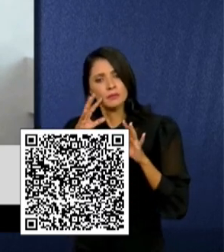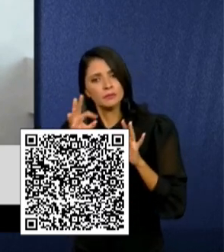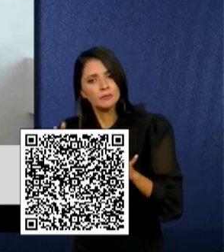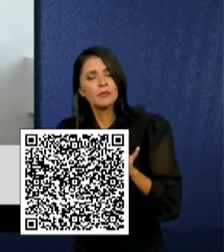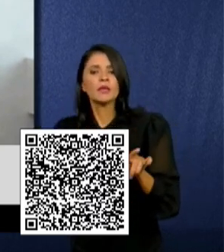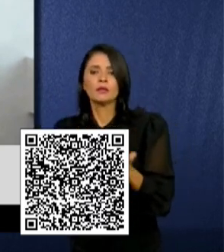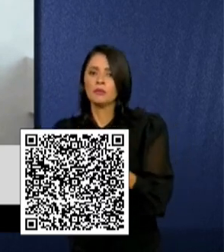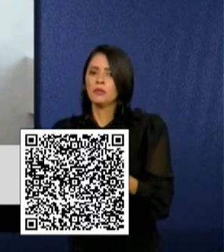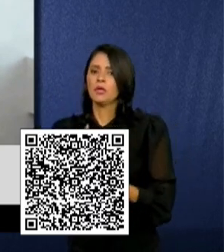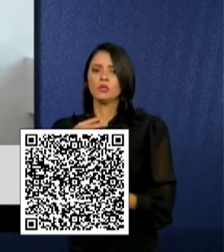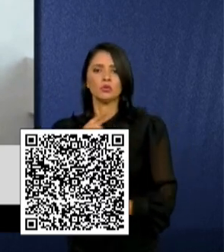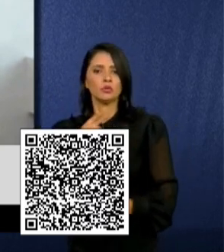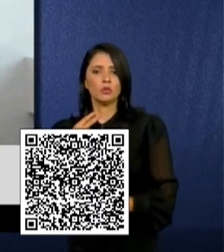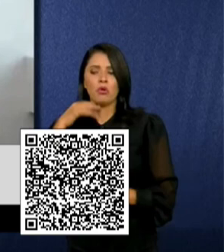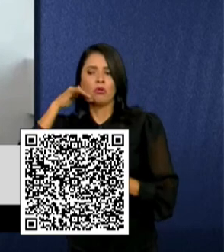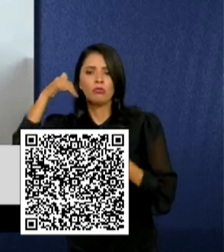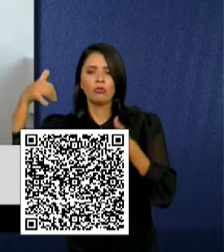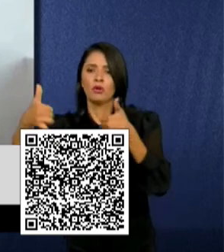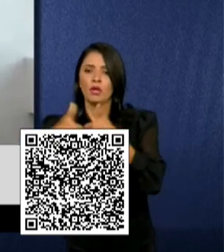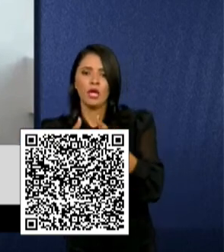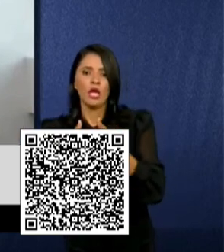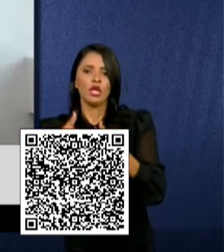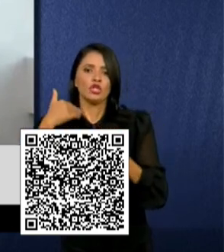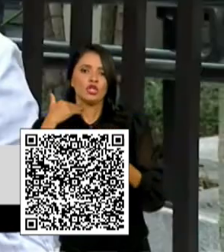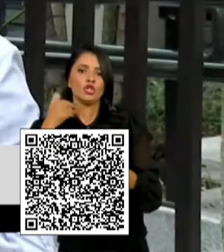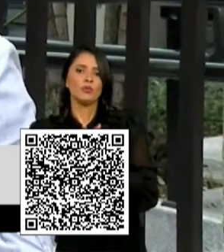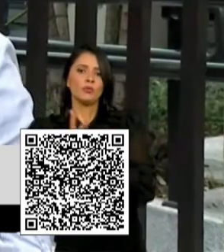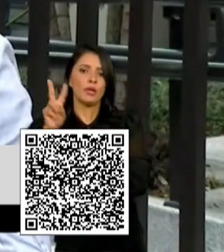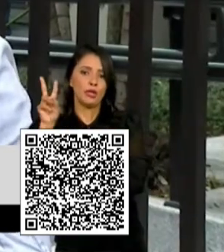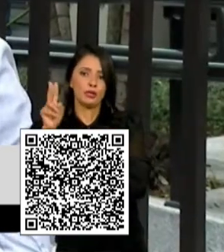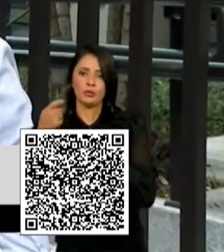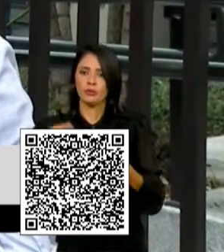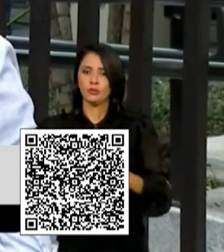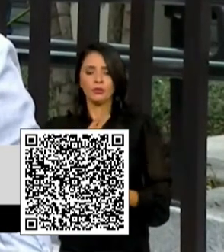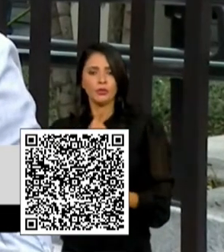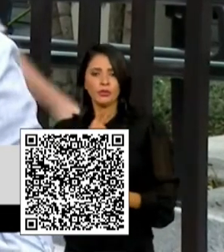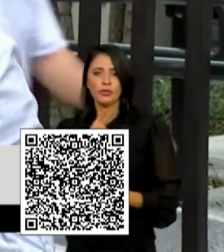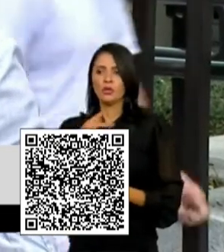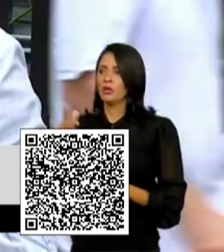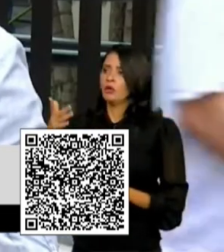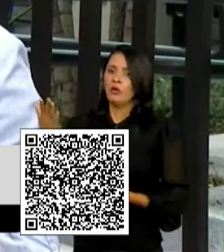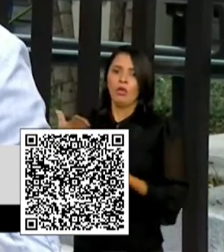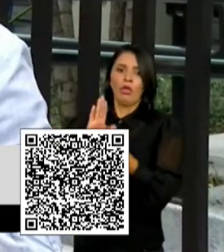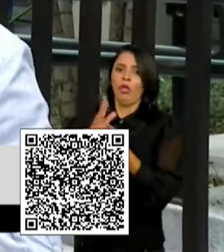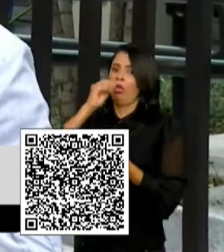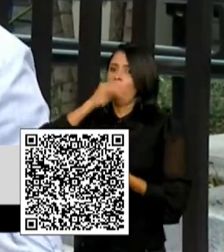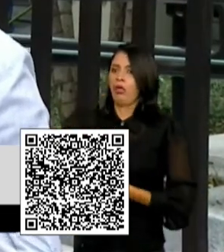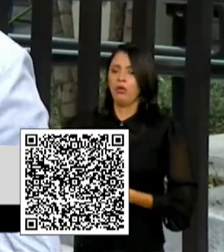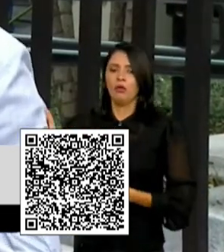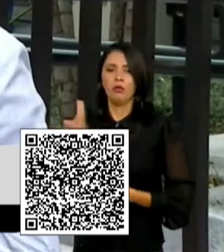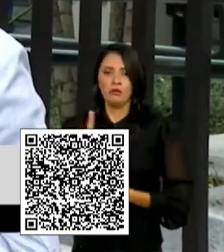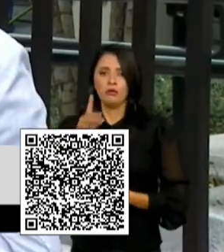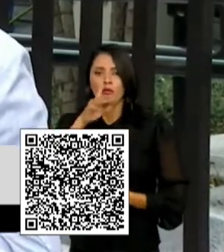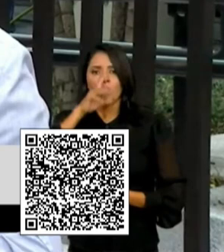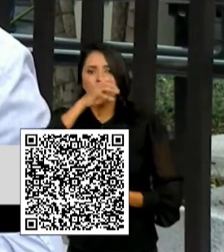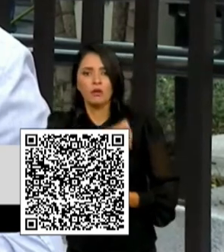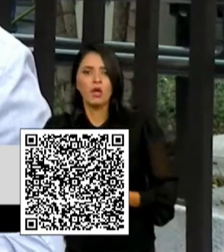não pode mais receber chamadas de oferta de crédito consignado. O Não Me Perturbe está em operação